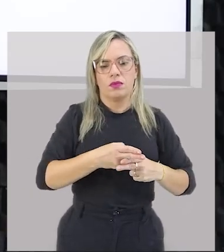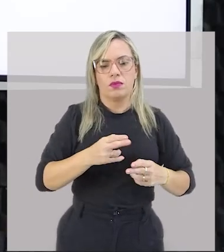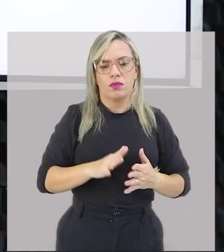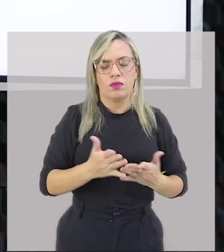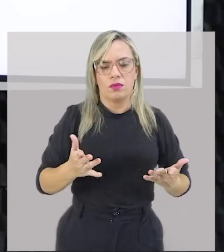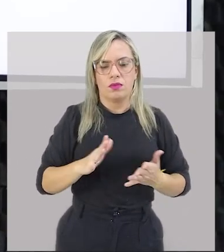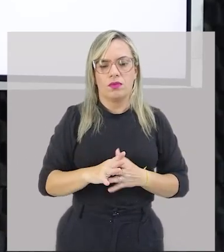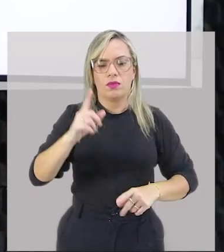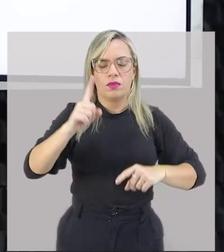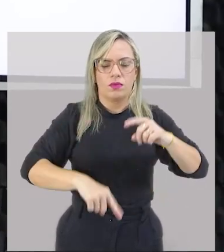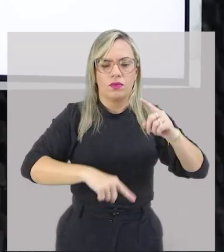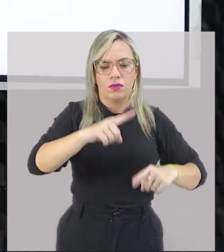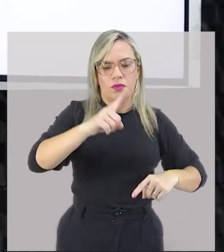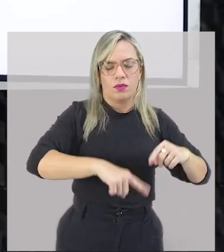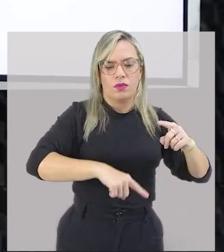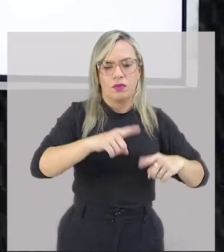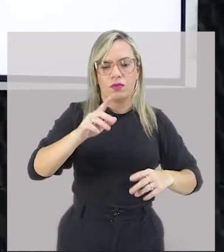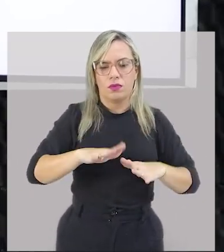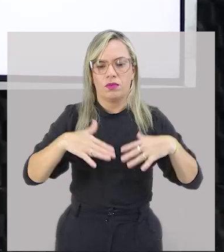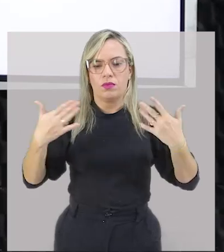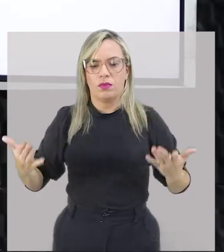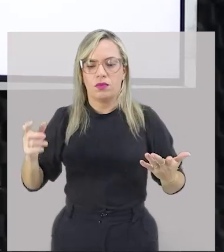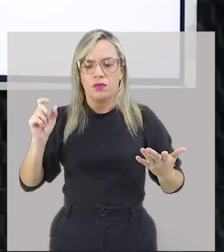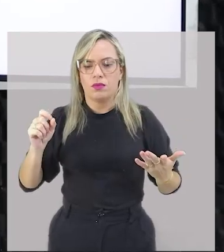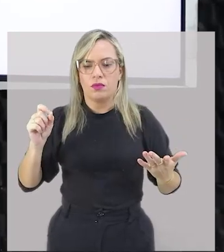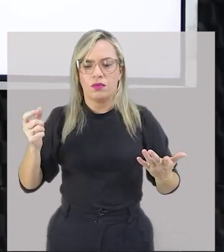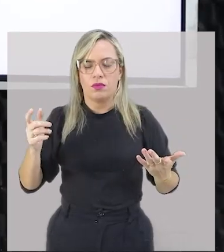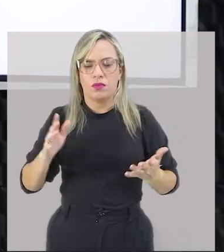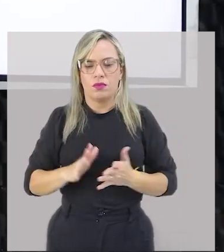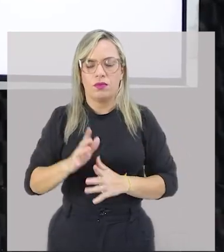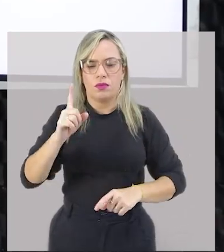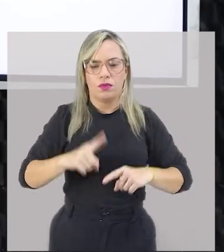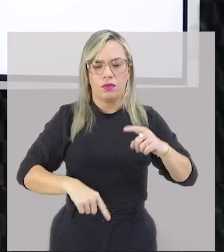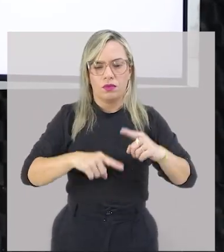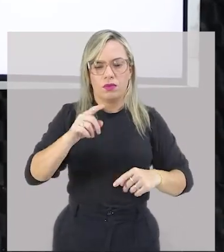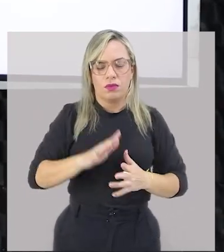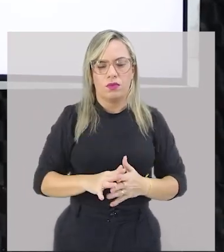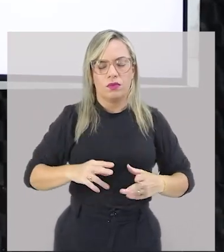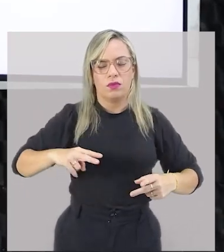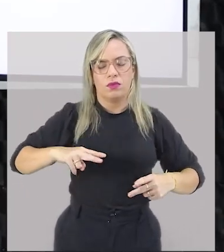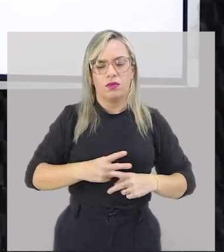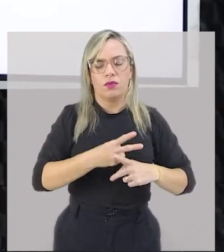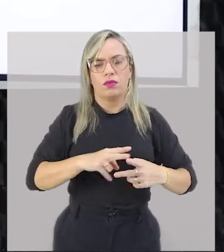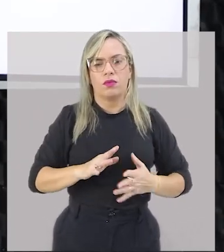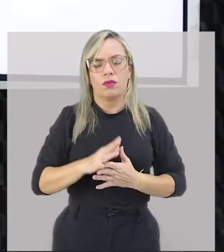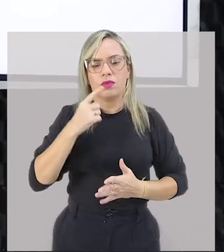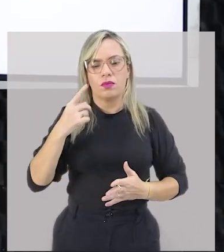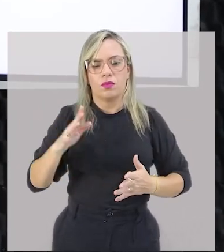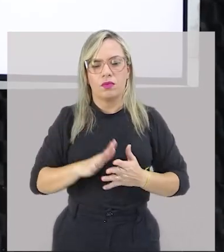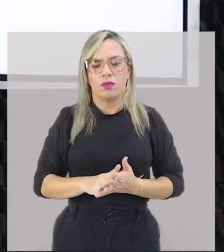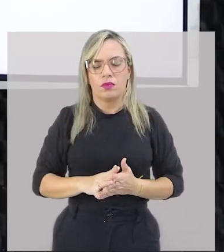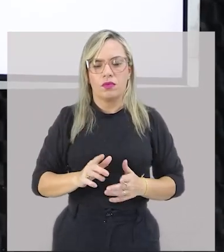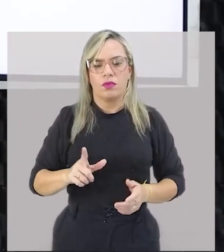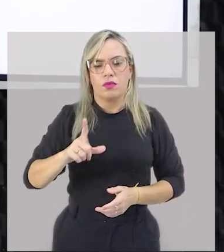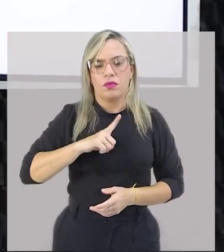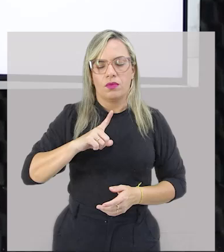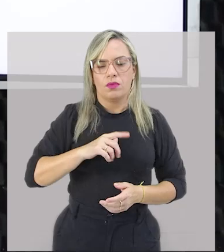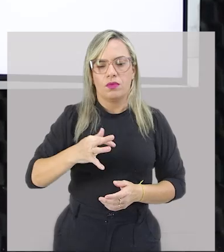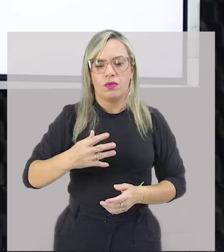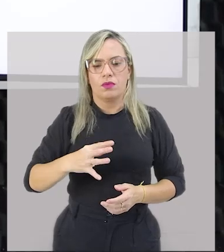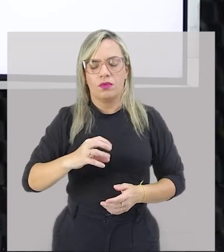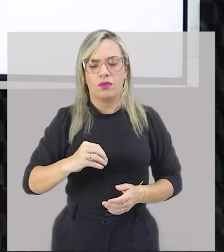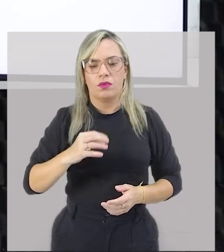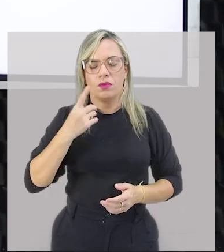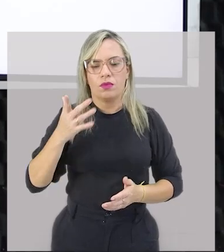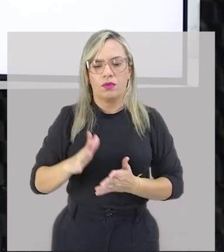um objeto. Dos objetos cortantes, vamos citar alguns. Ó. Você tem faca, você tem